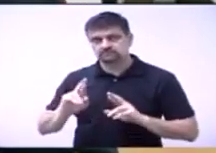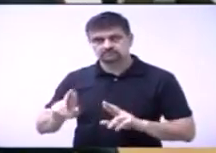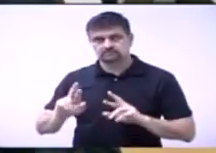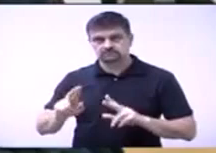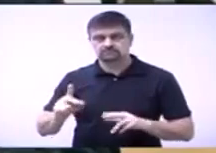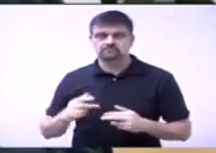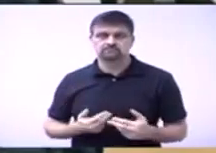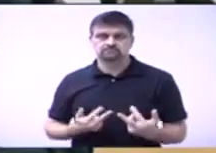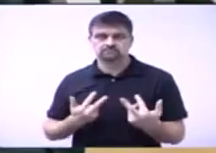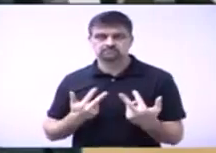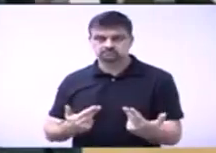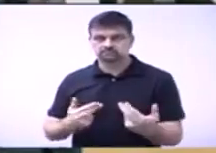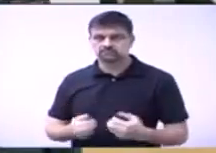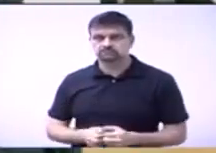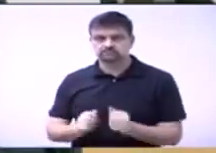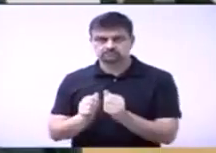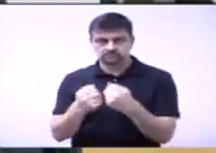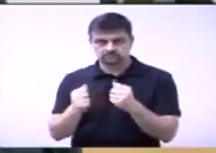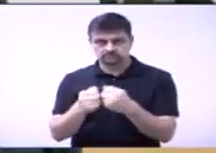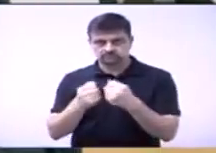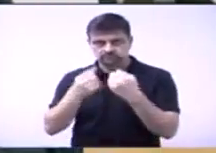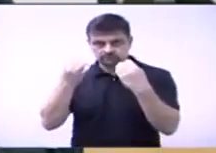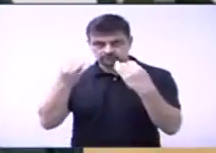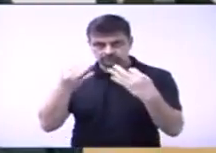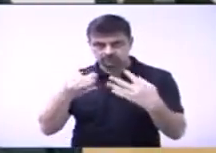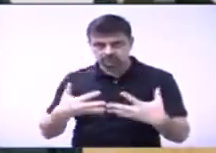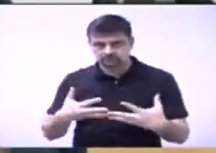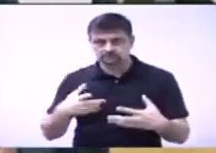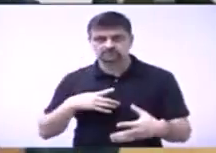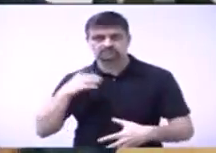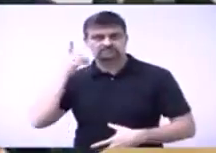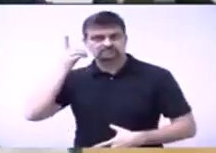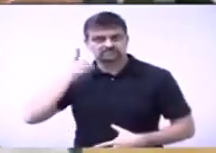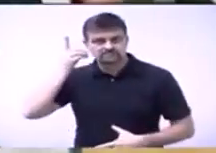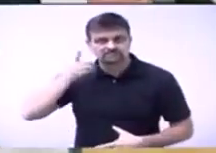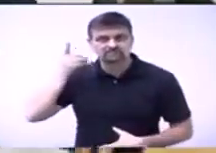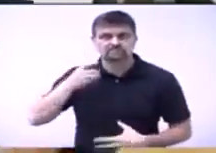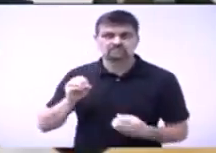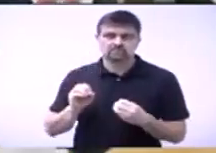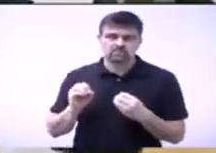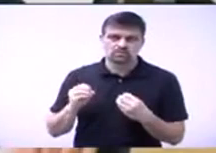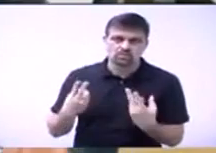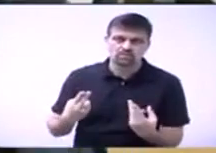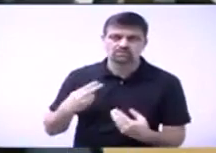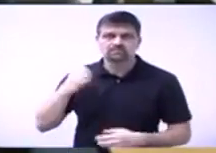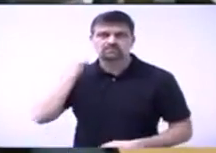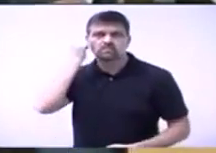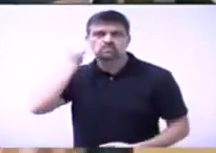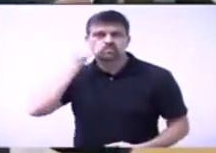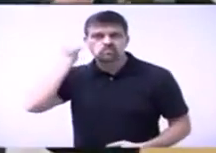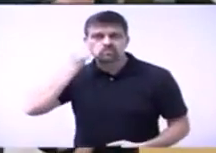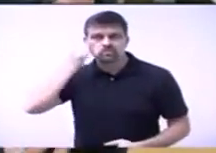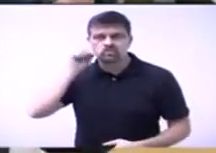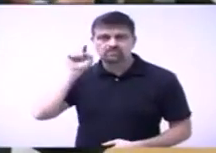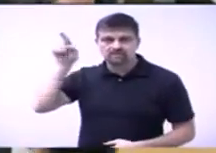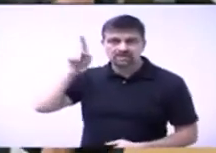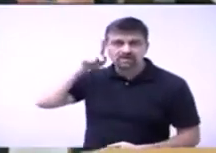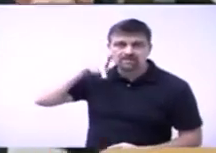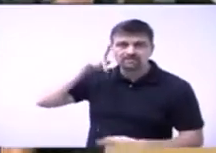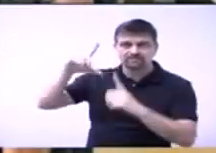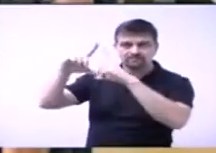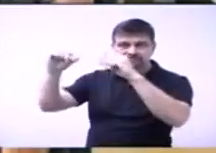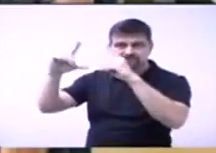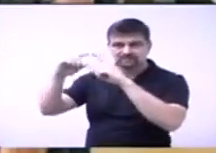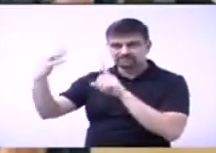companheiro Marquinho Fiorella comentou, a respeito de deputados ou senadores ou alguns políticos que têm